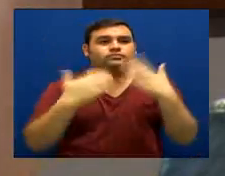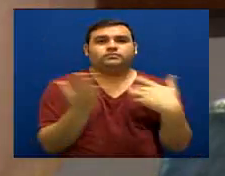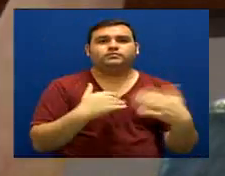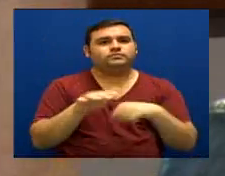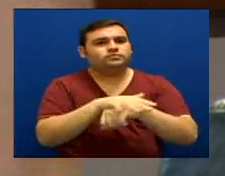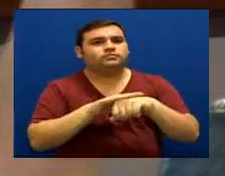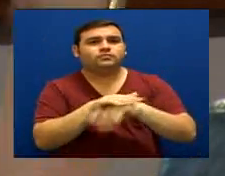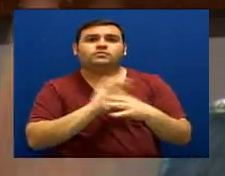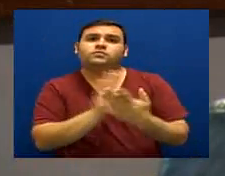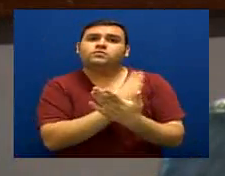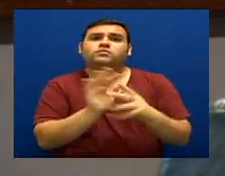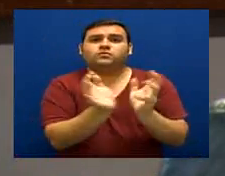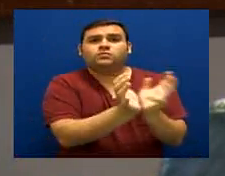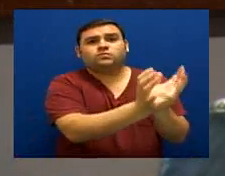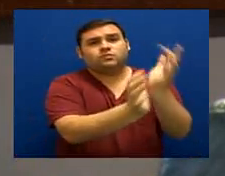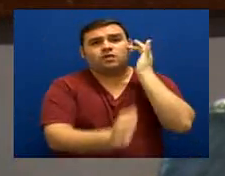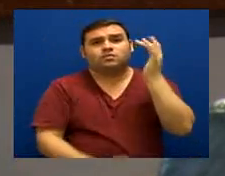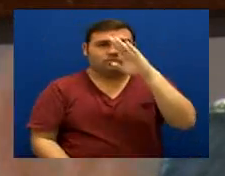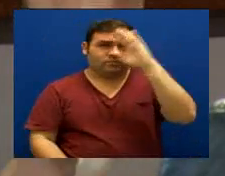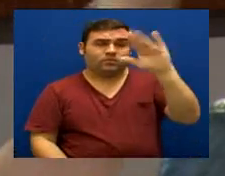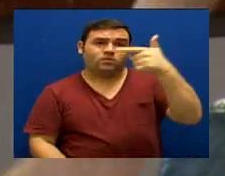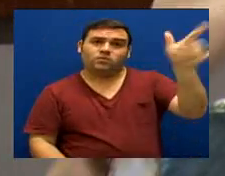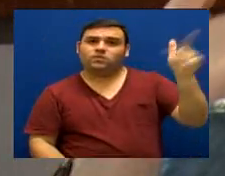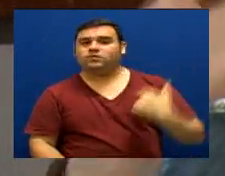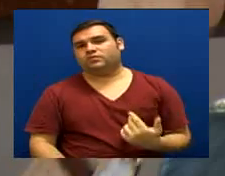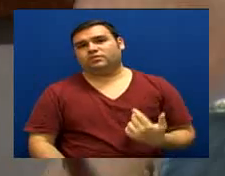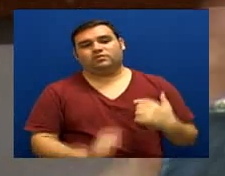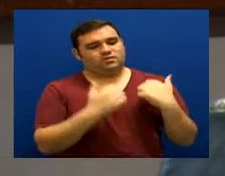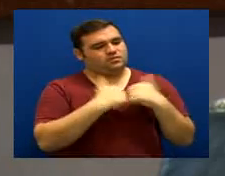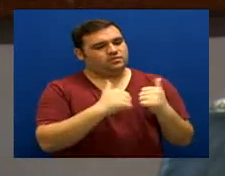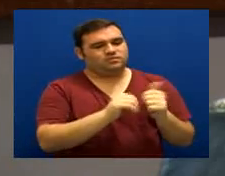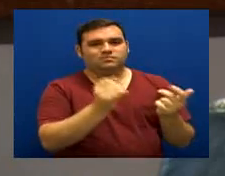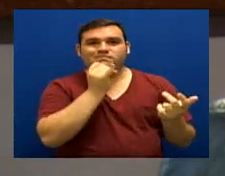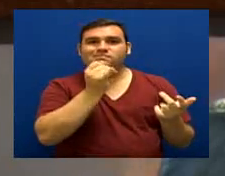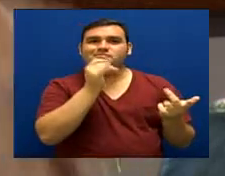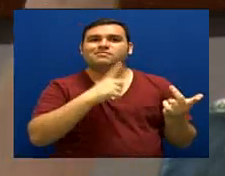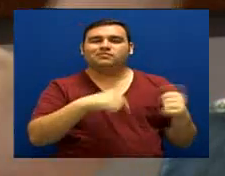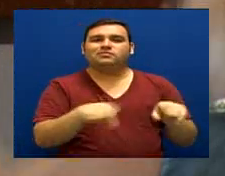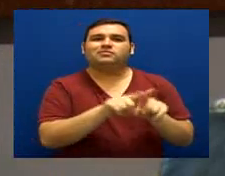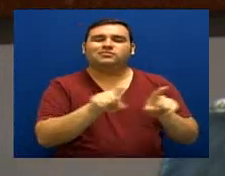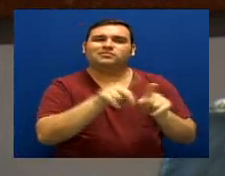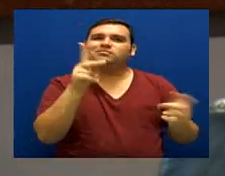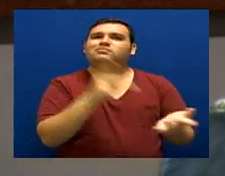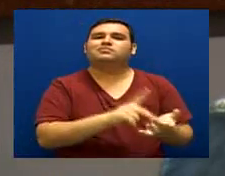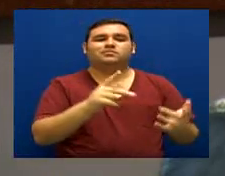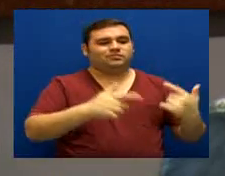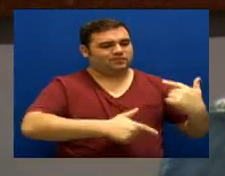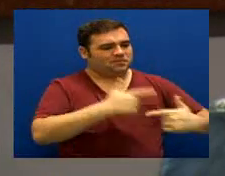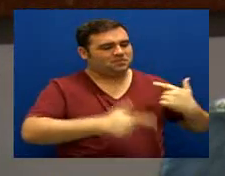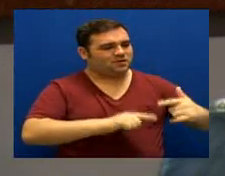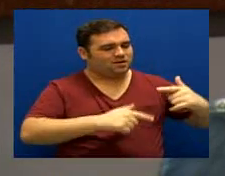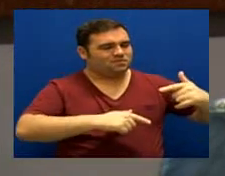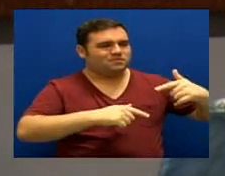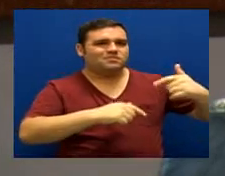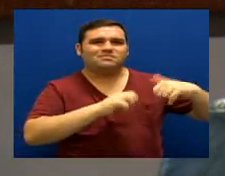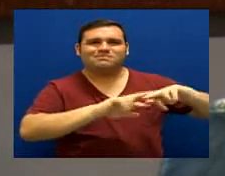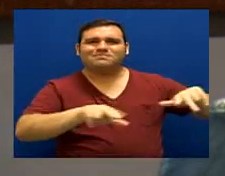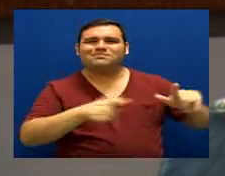determinados setores da capilaridade e outra o transporte coletivo por exemplo a questão seriíssima para fazer a cidade funcionar